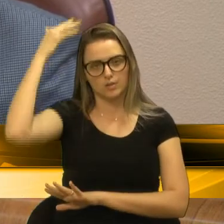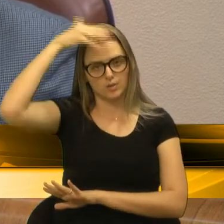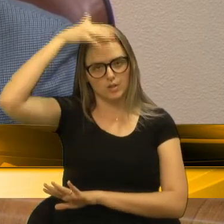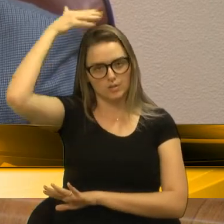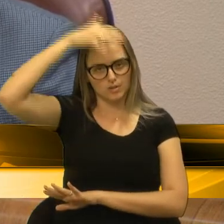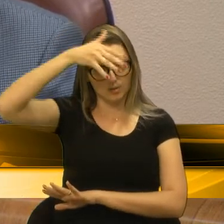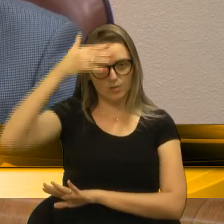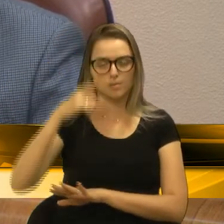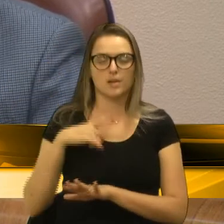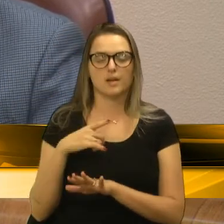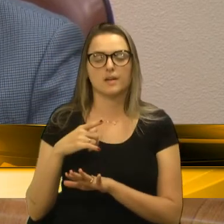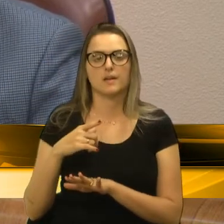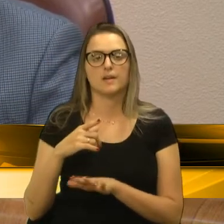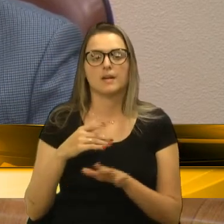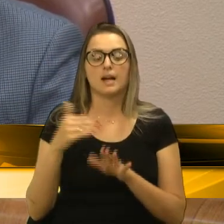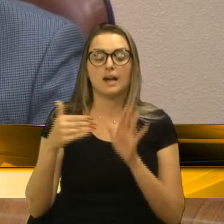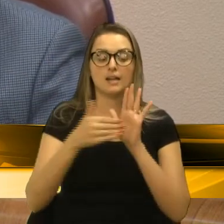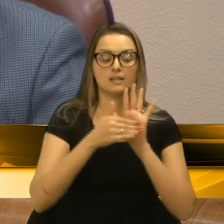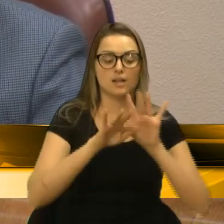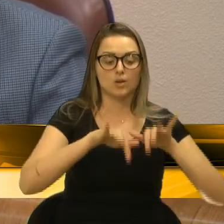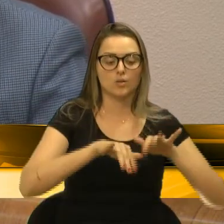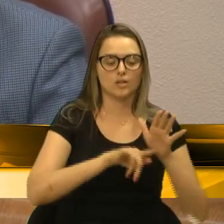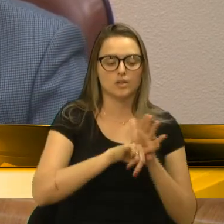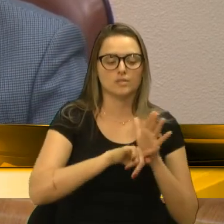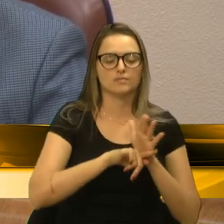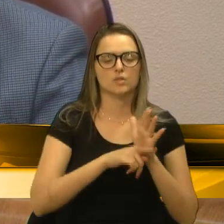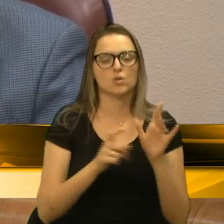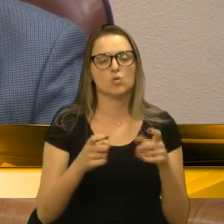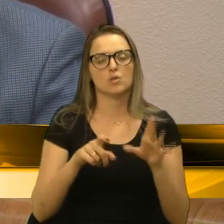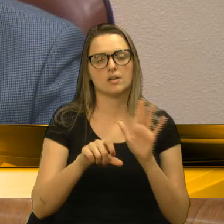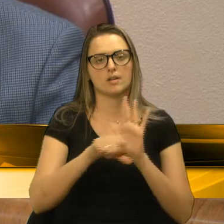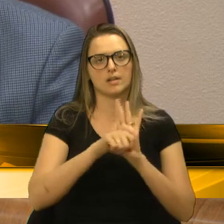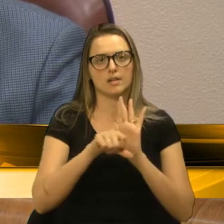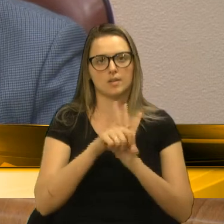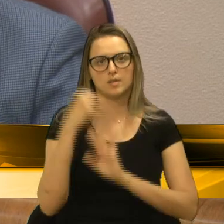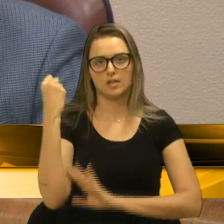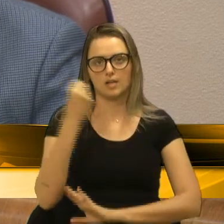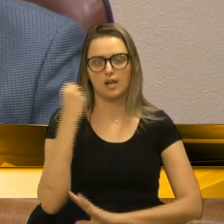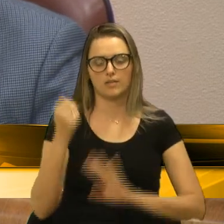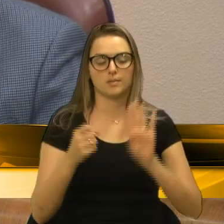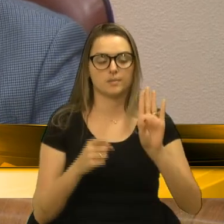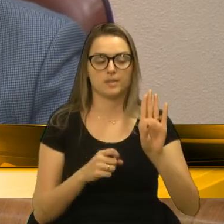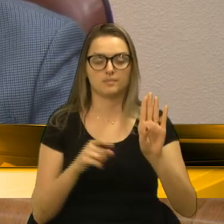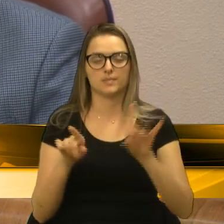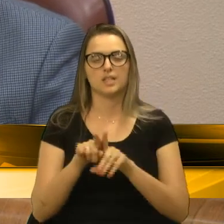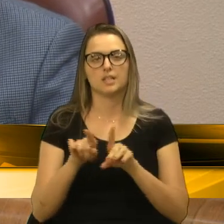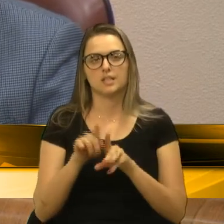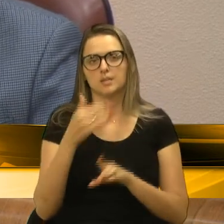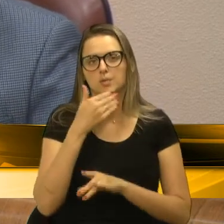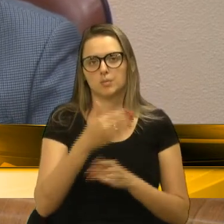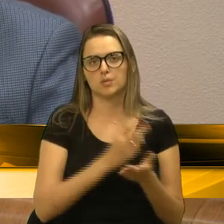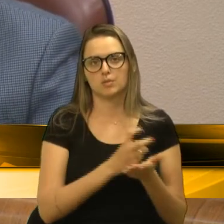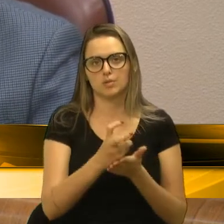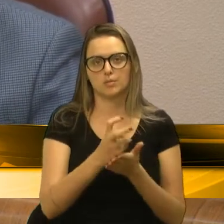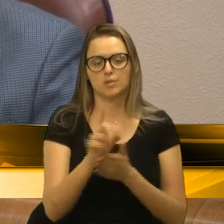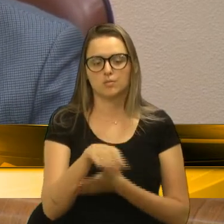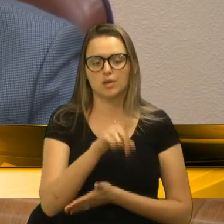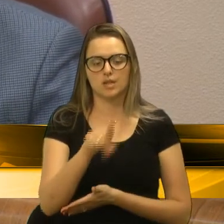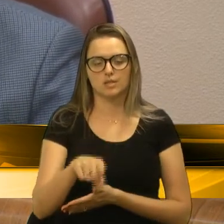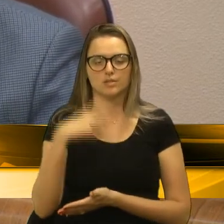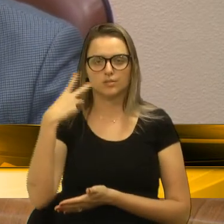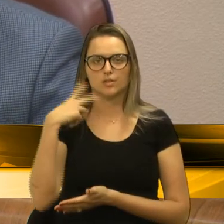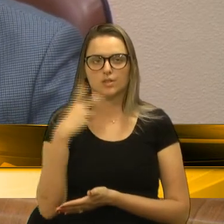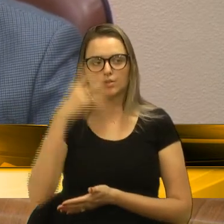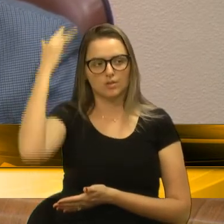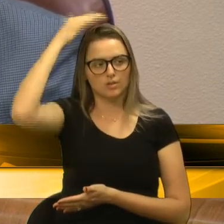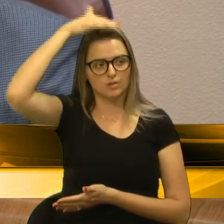mandato enquanto penderem as investigações sobre os crimes gravíssimos que lhes são imputados. B. A procedência do pedido com impeachment e cassação do mandato do vereador ao